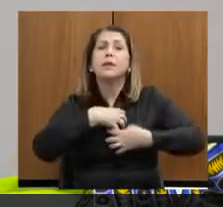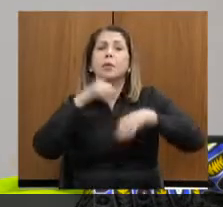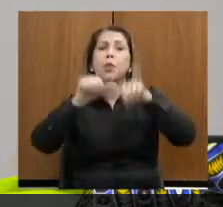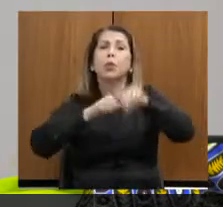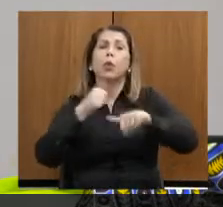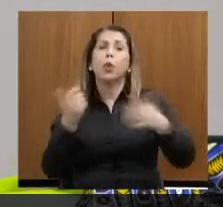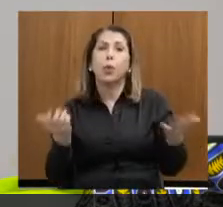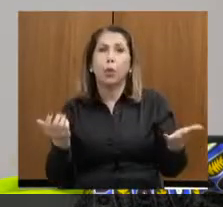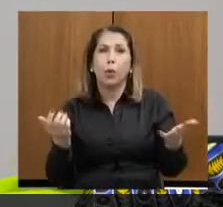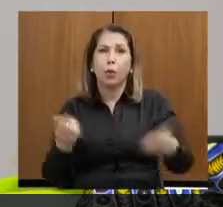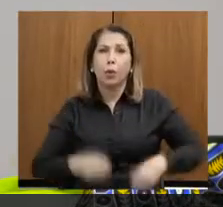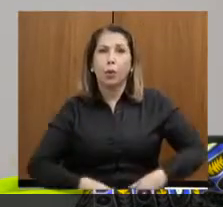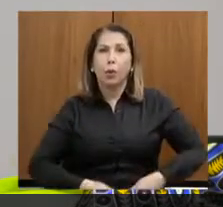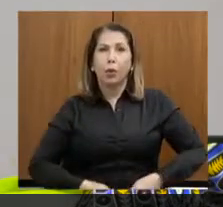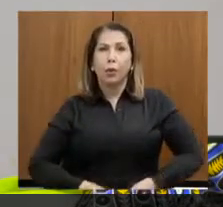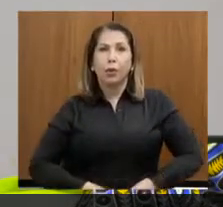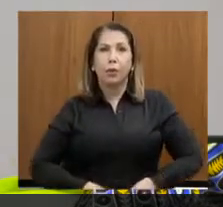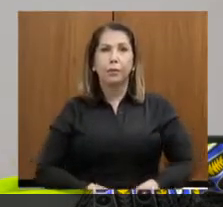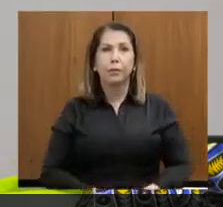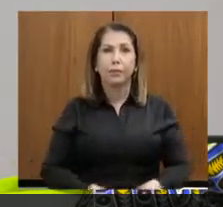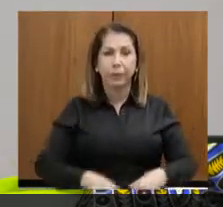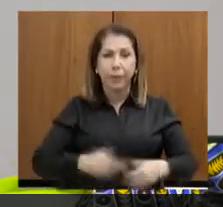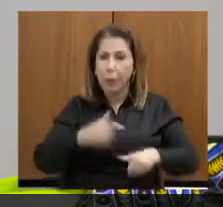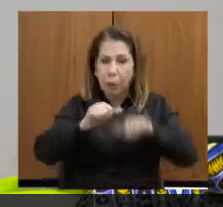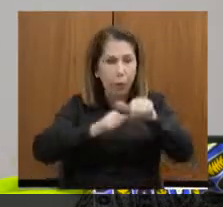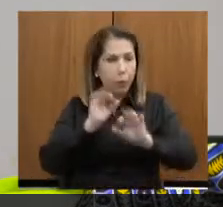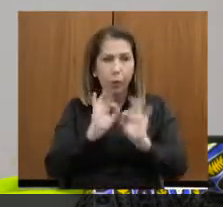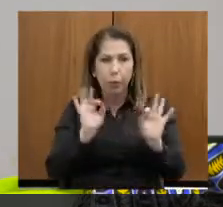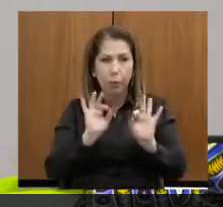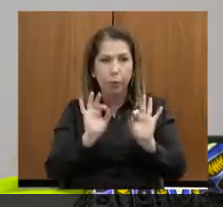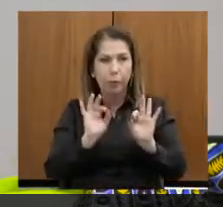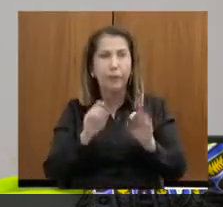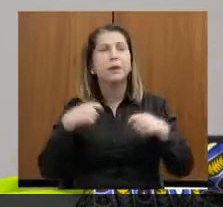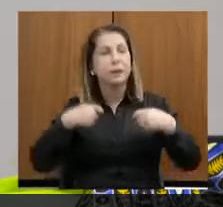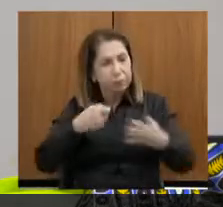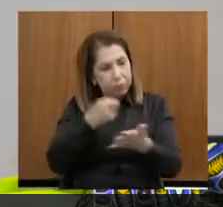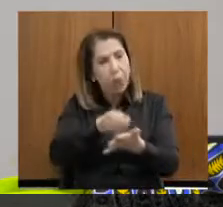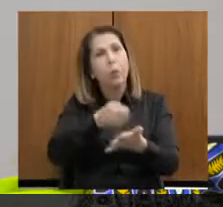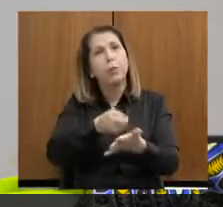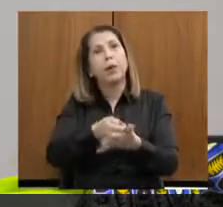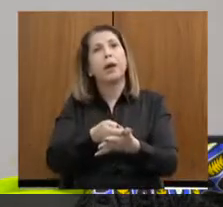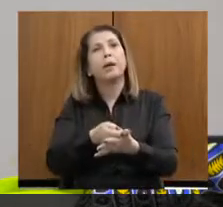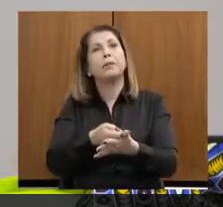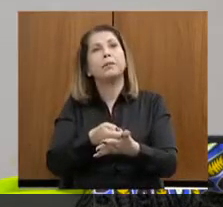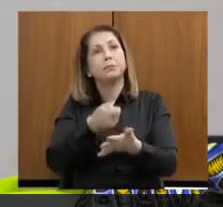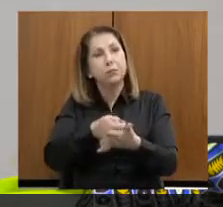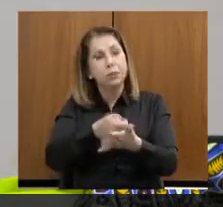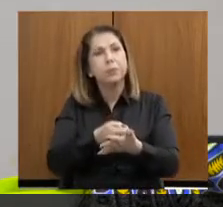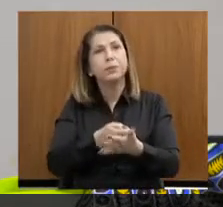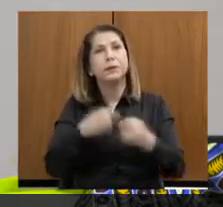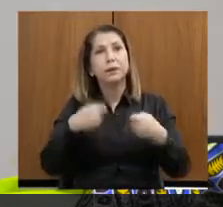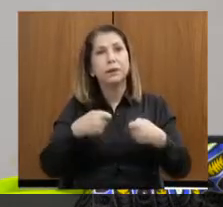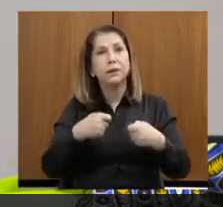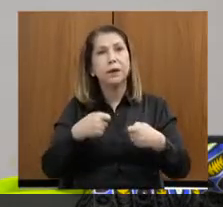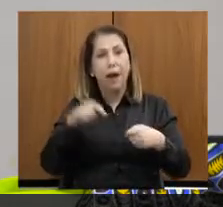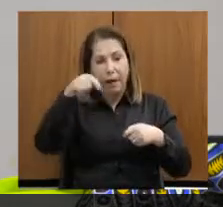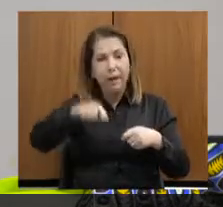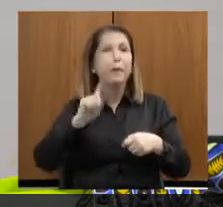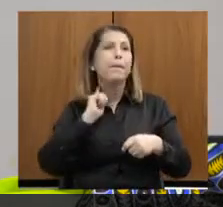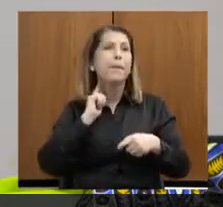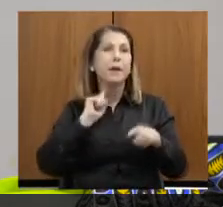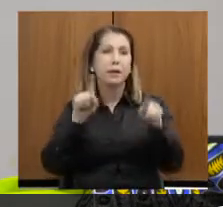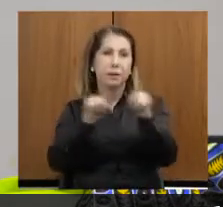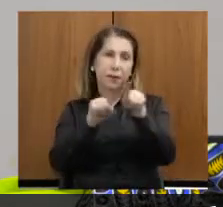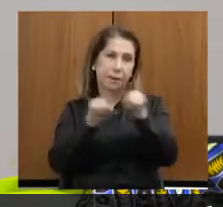mudou e se não mudou nós precisamos cobrar e também ter um recorte para Minas Gerais